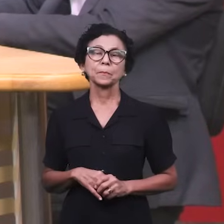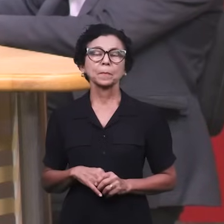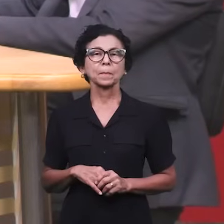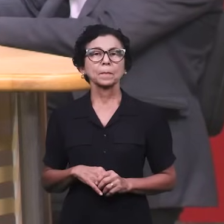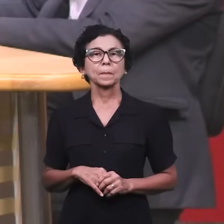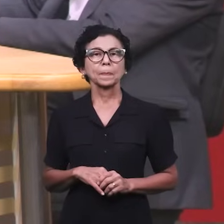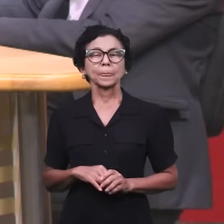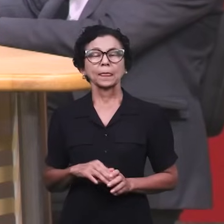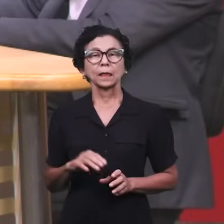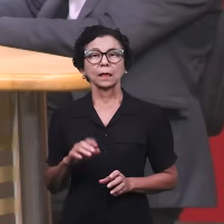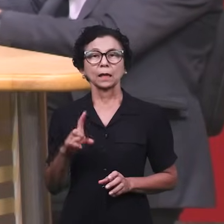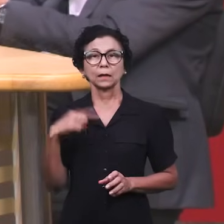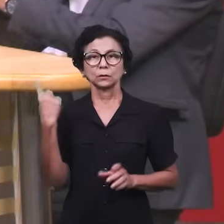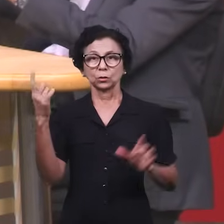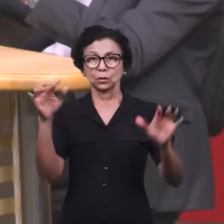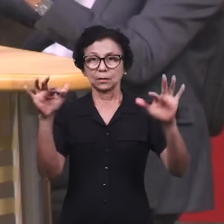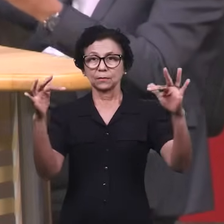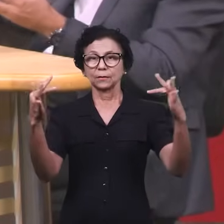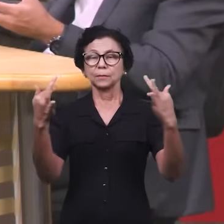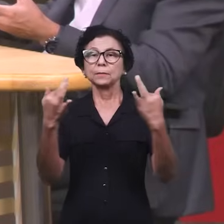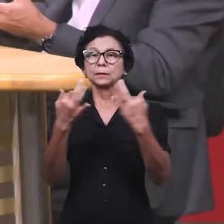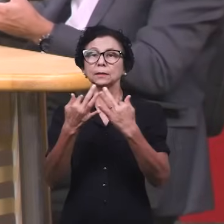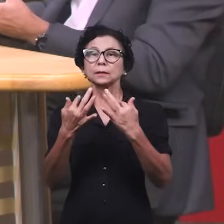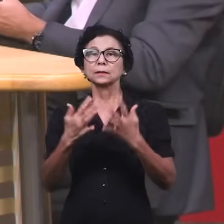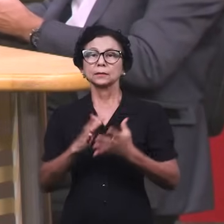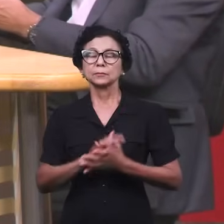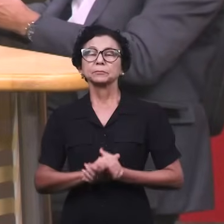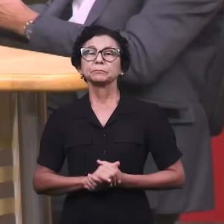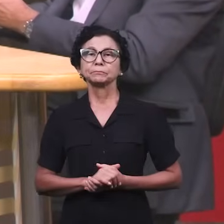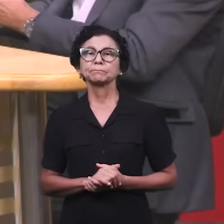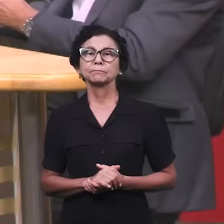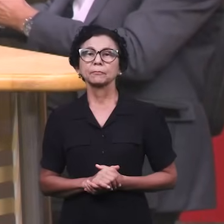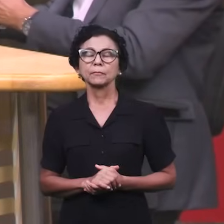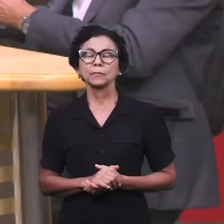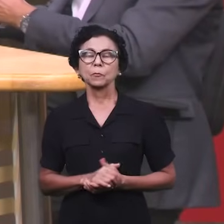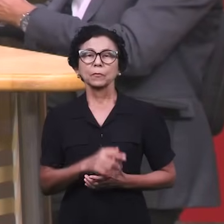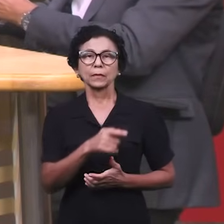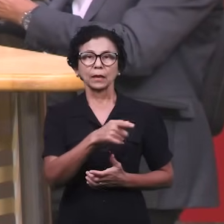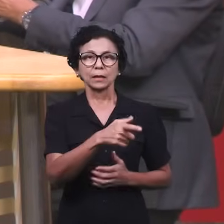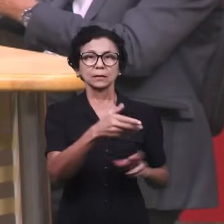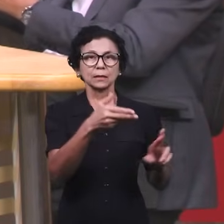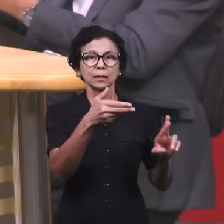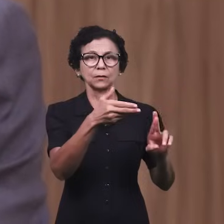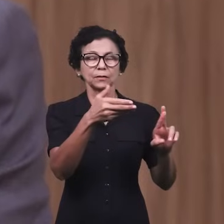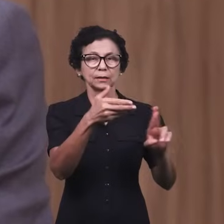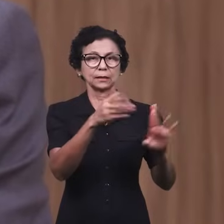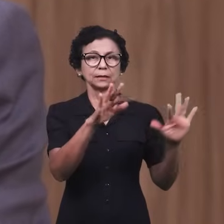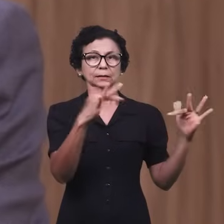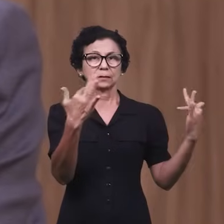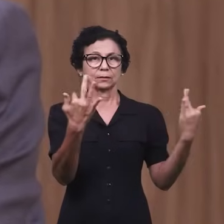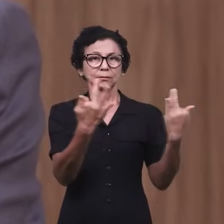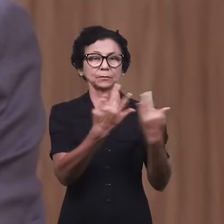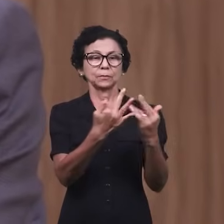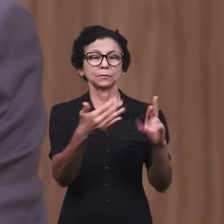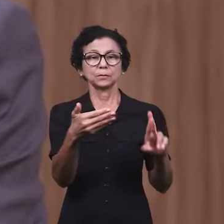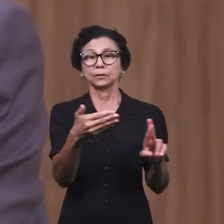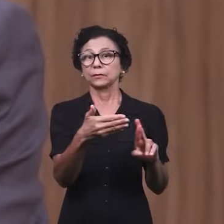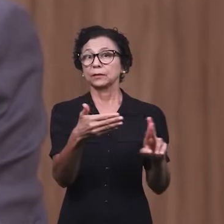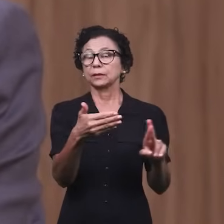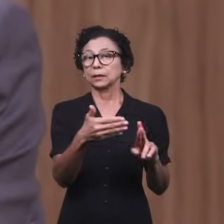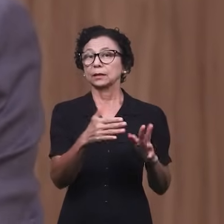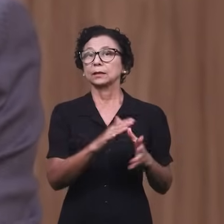família como exemplo para toda uma nação Isso é uma família que ela servu de referência que coisa